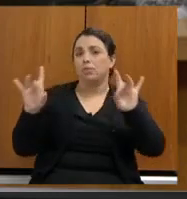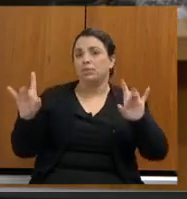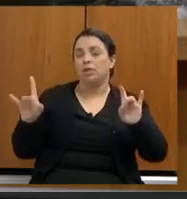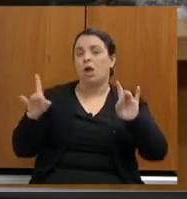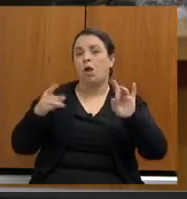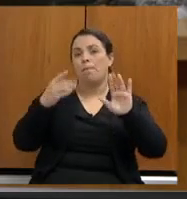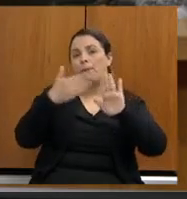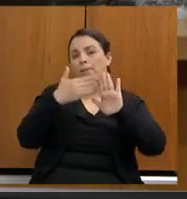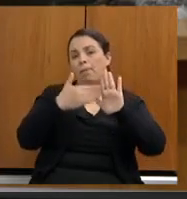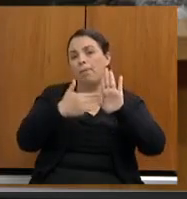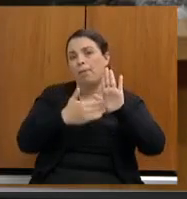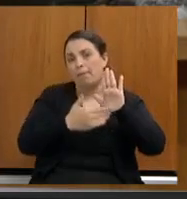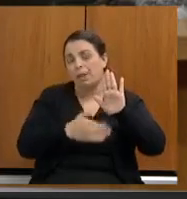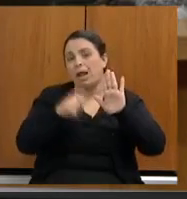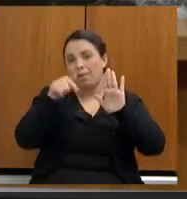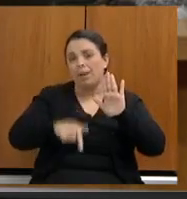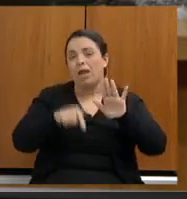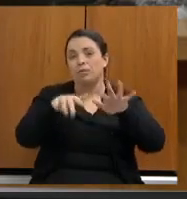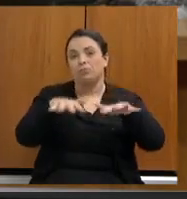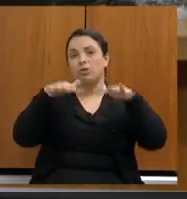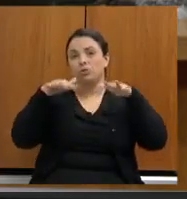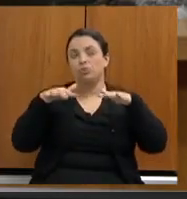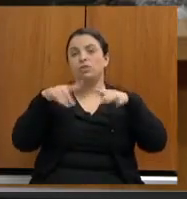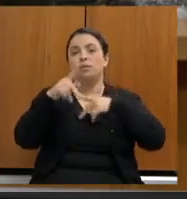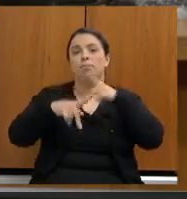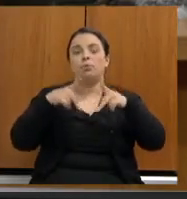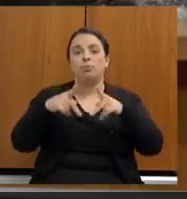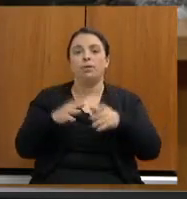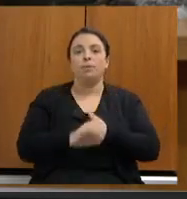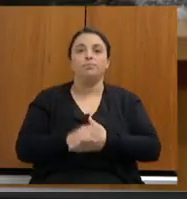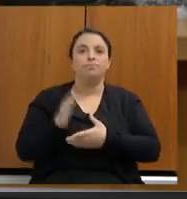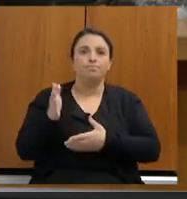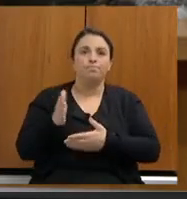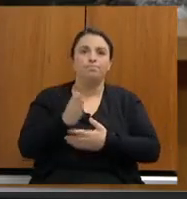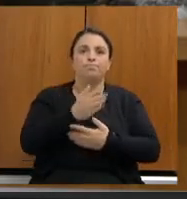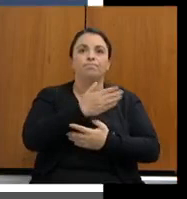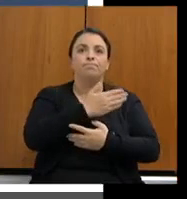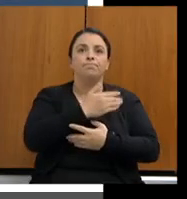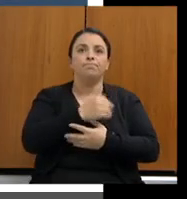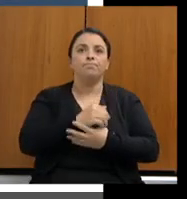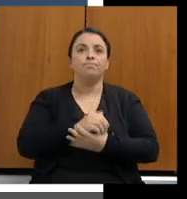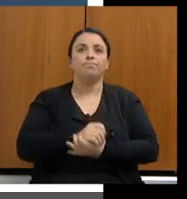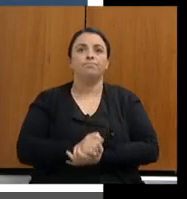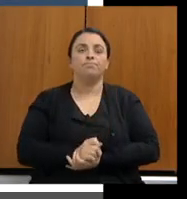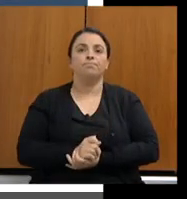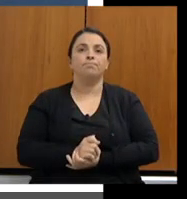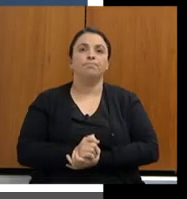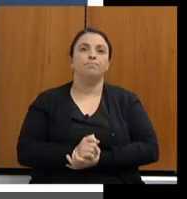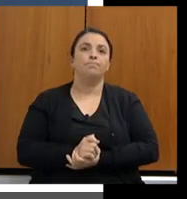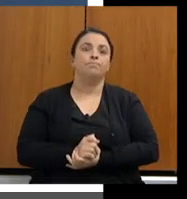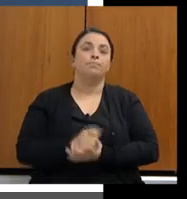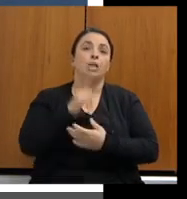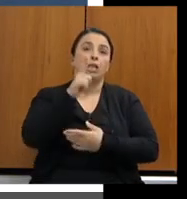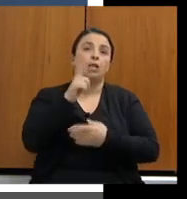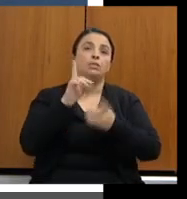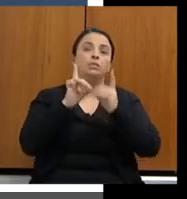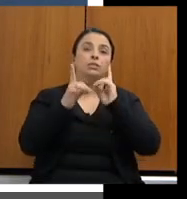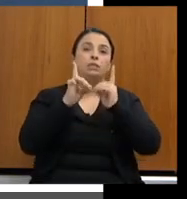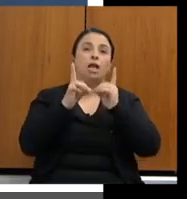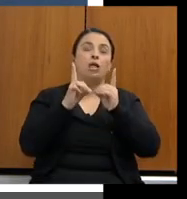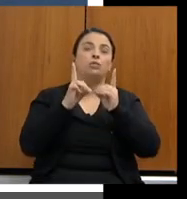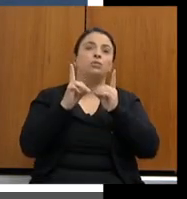pública próximo e a e os dados